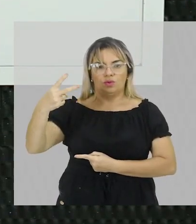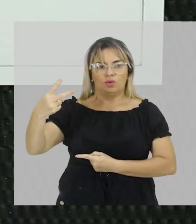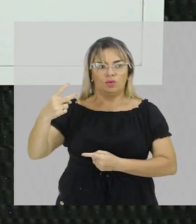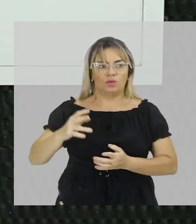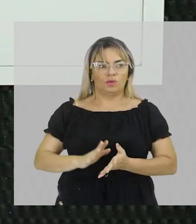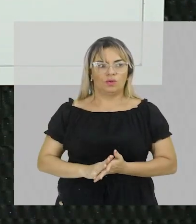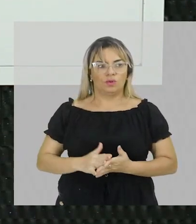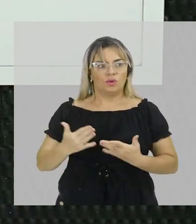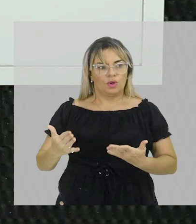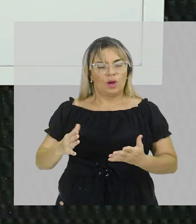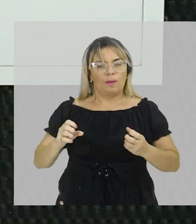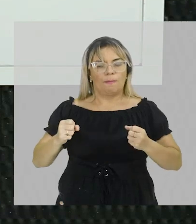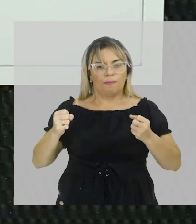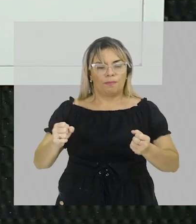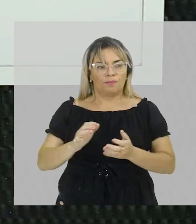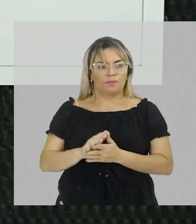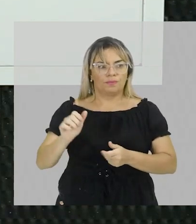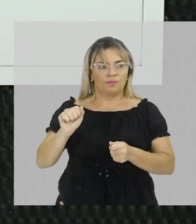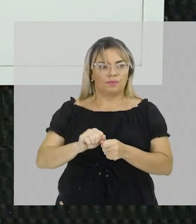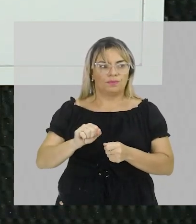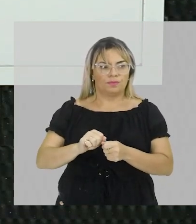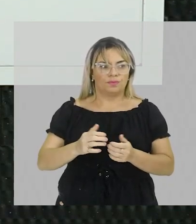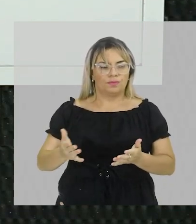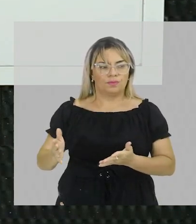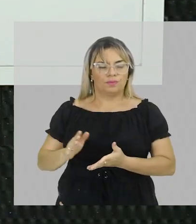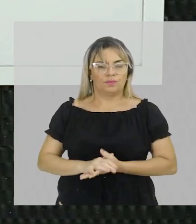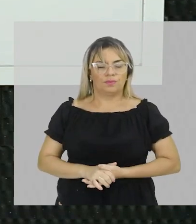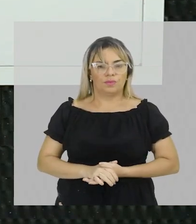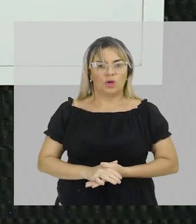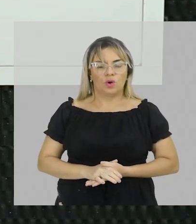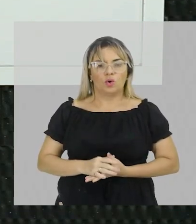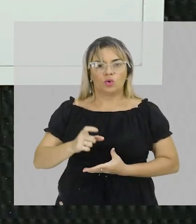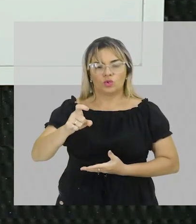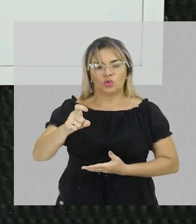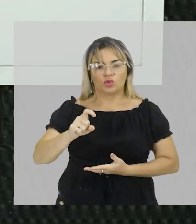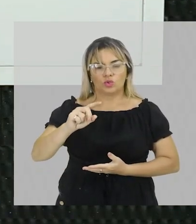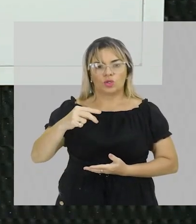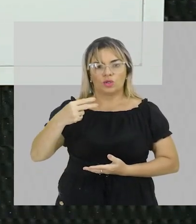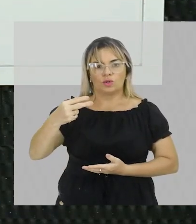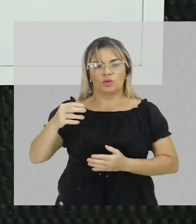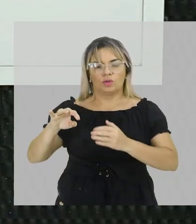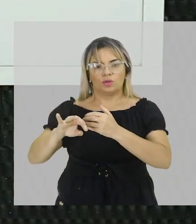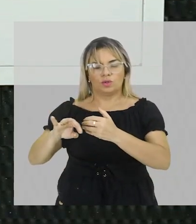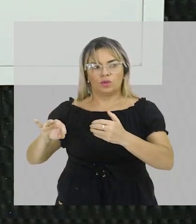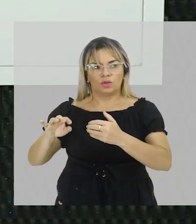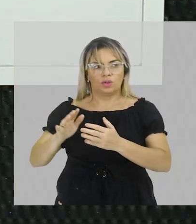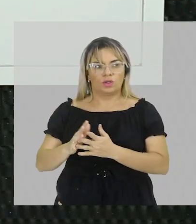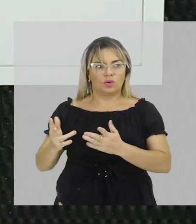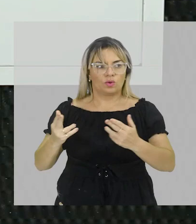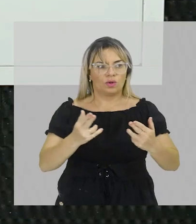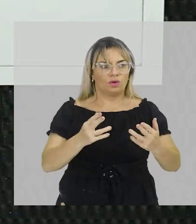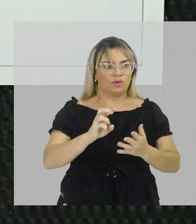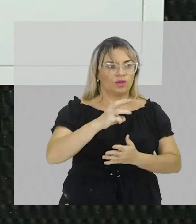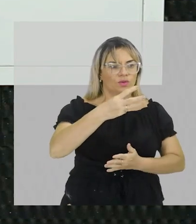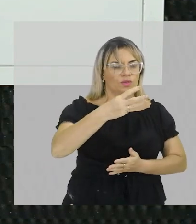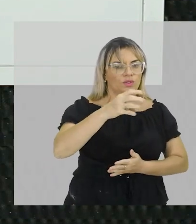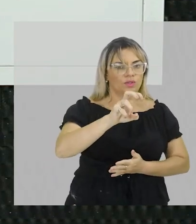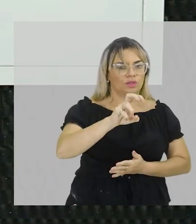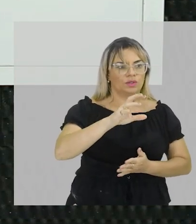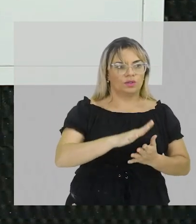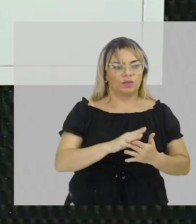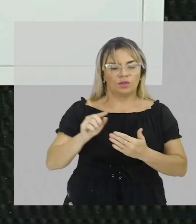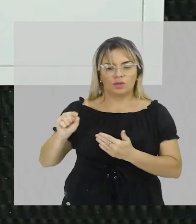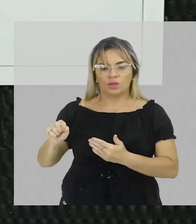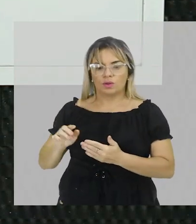mesma coisa que eu fiz ainda agora, que é colocar, no caso, o x ao quadrado em evidência. A mesma coisa que eu fiz com 35. Então, você vai